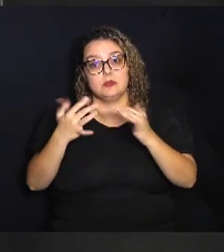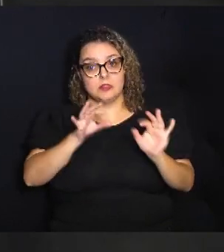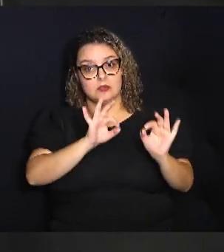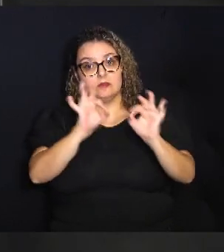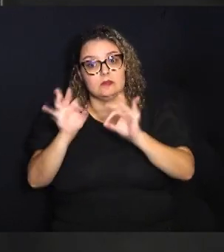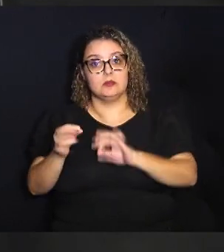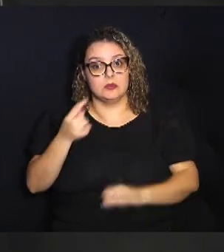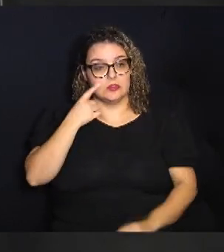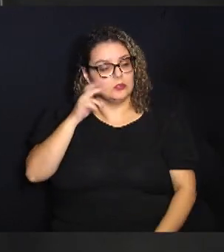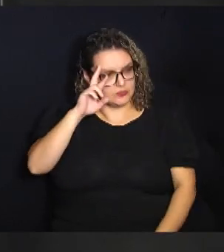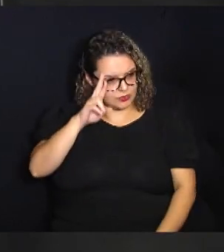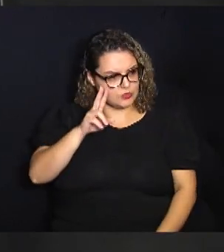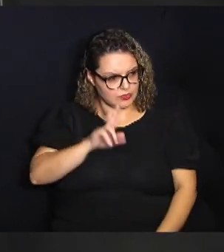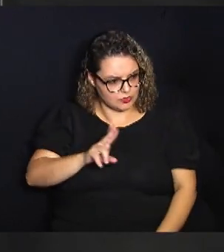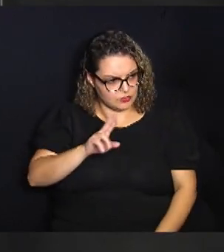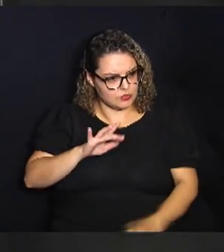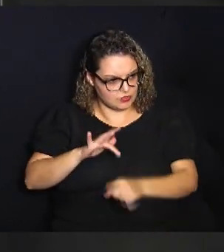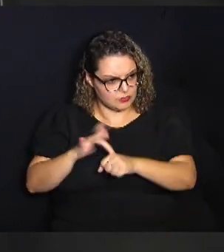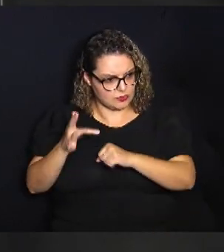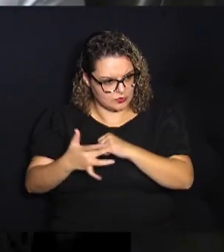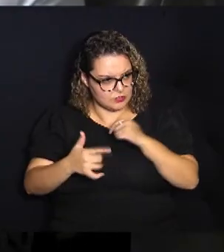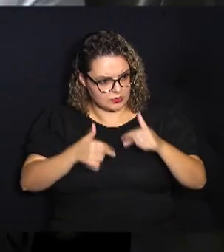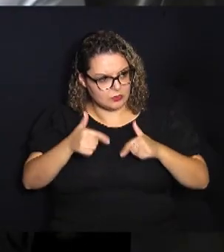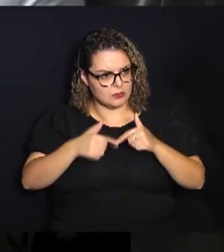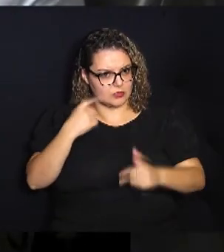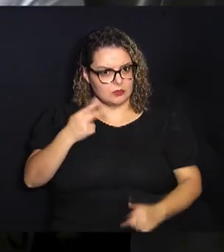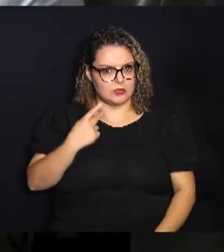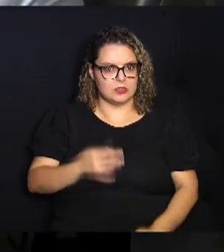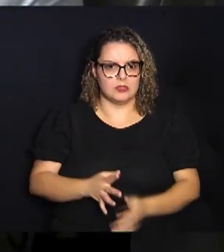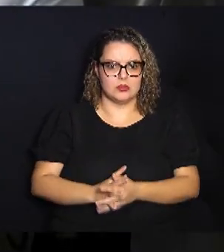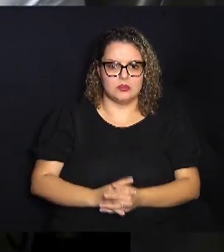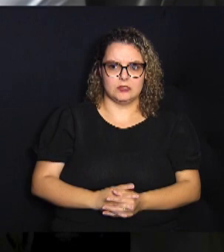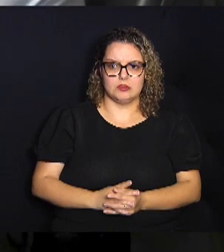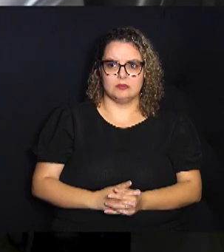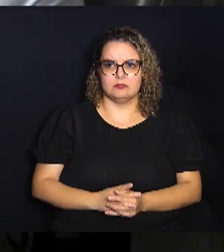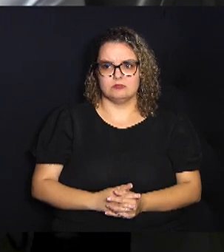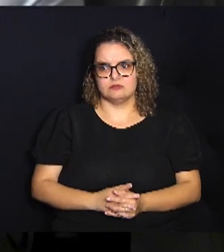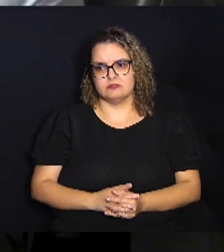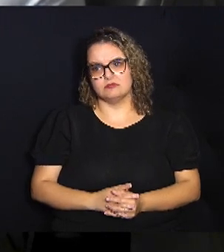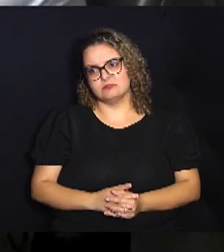acompanham. O senhor usa bastante rede social para trabalhar politicamente?